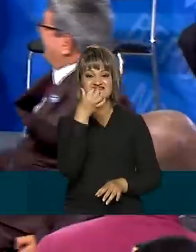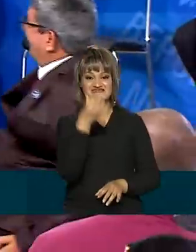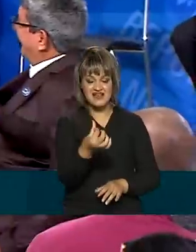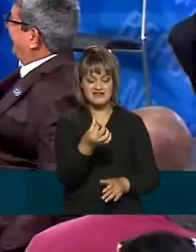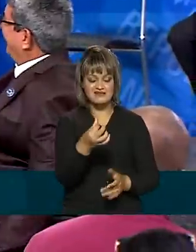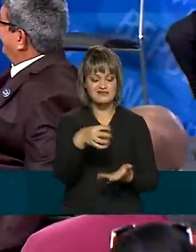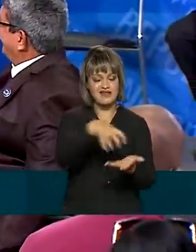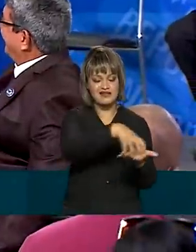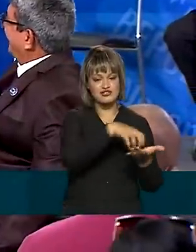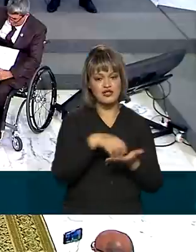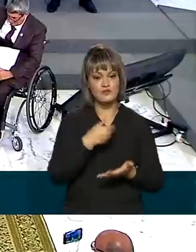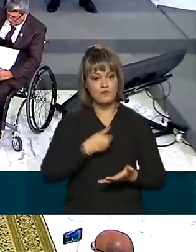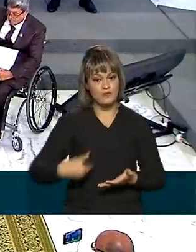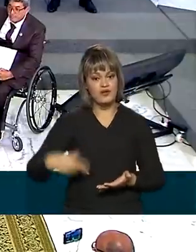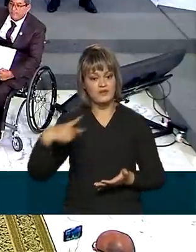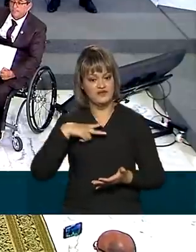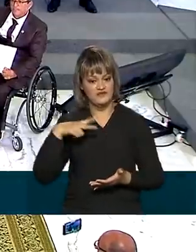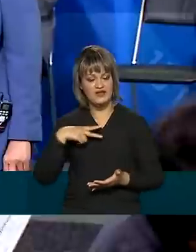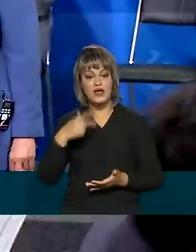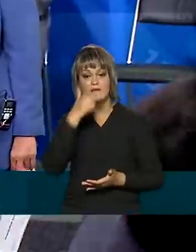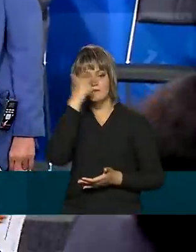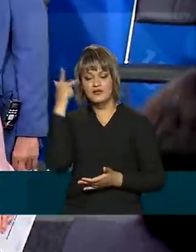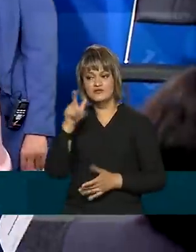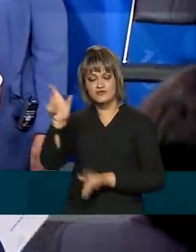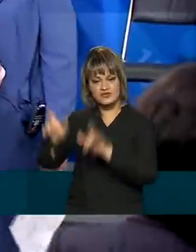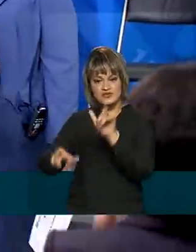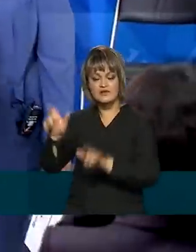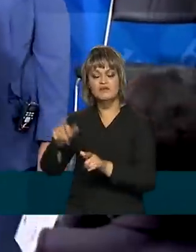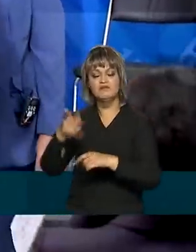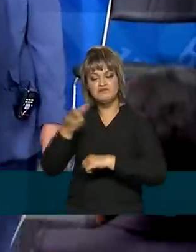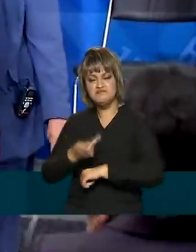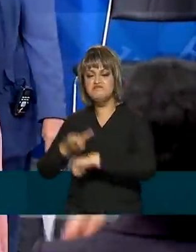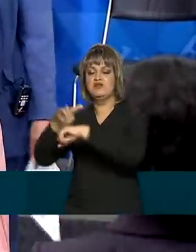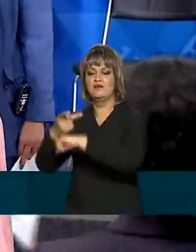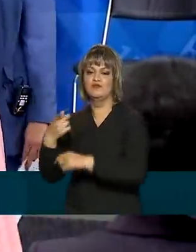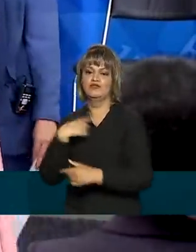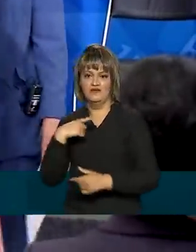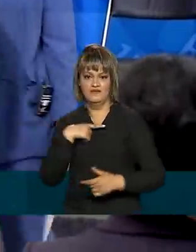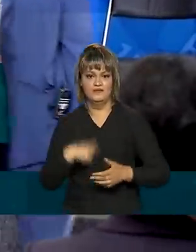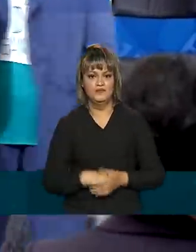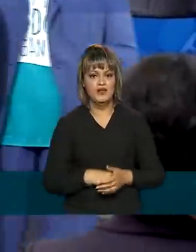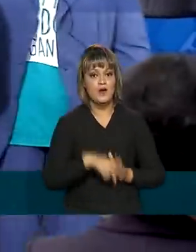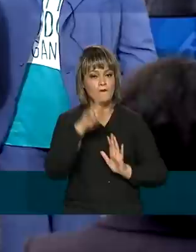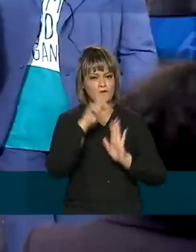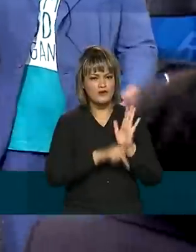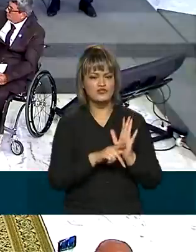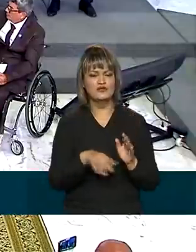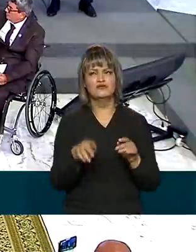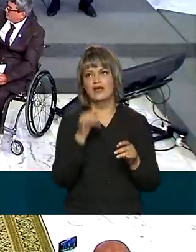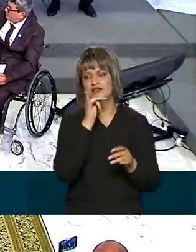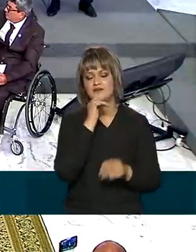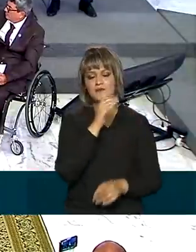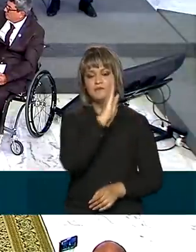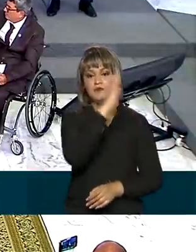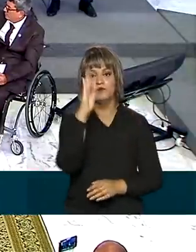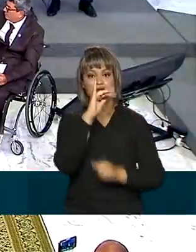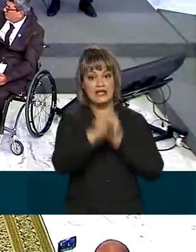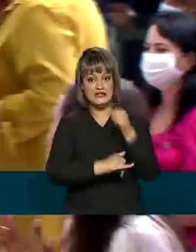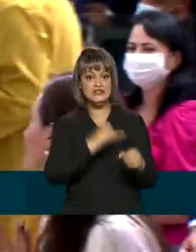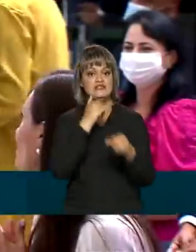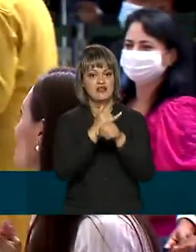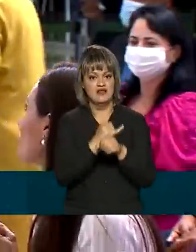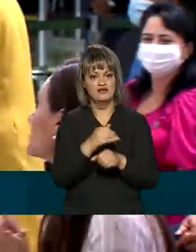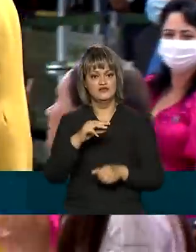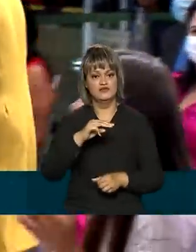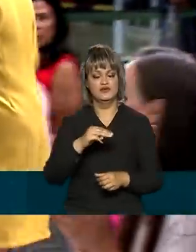públicas e privadas e pessoas físicas foram contempladas. O projeto de biblioteca virtual do Ministério